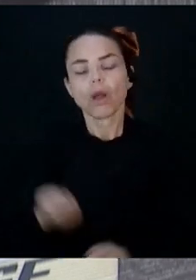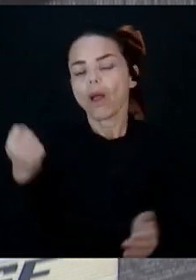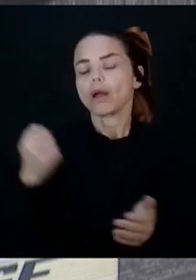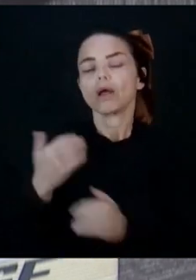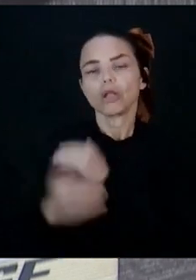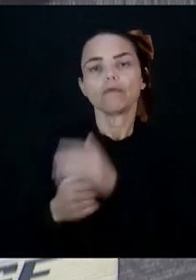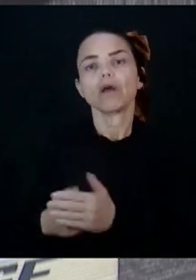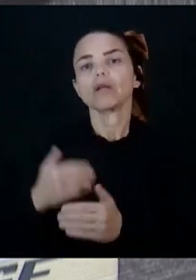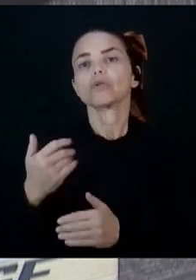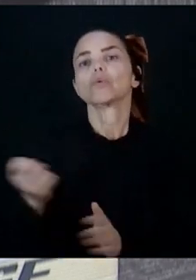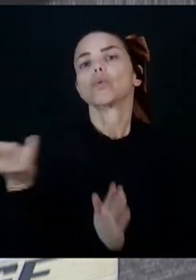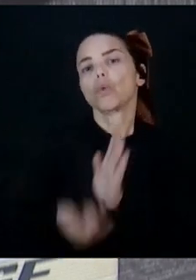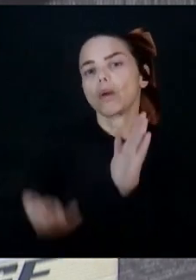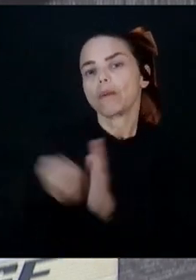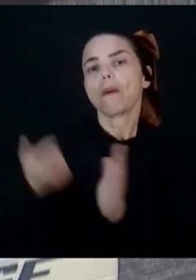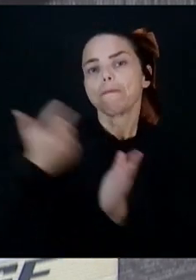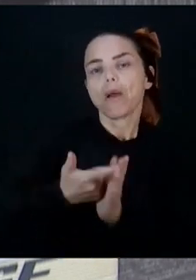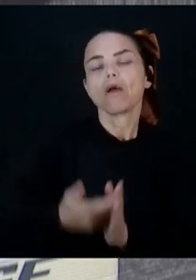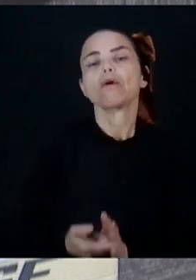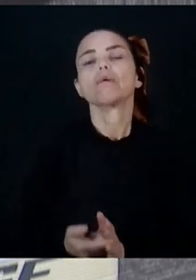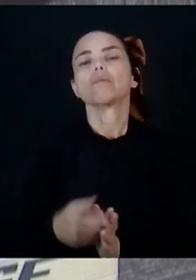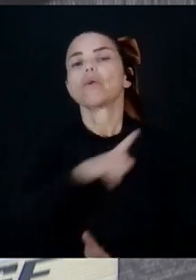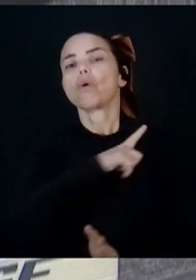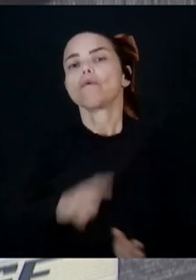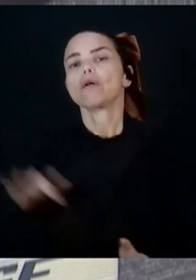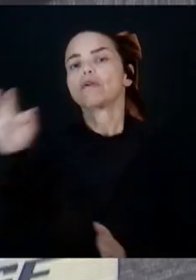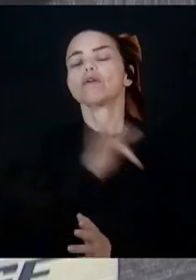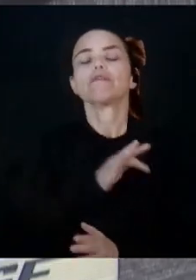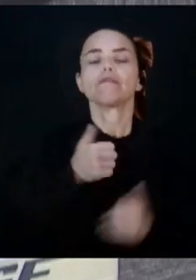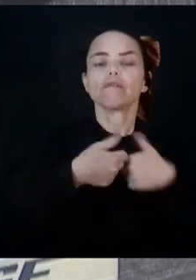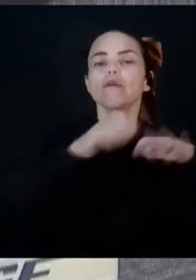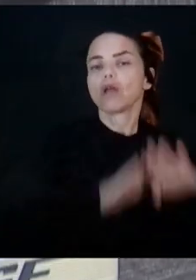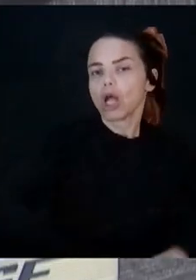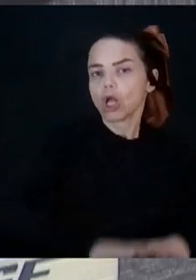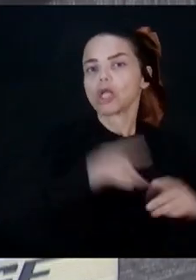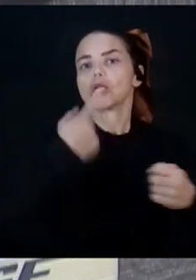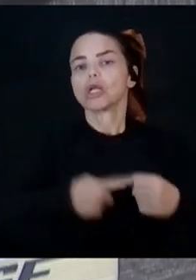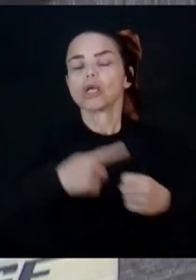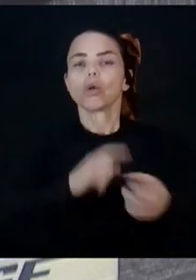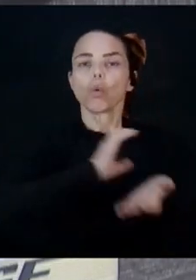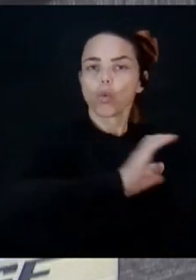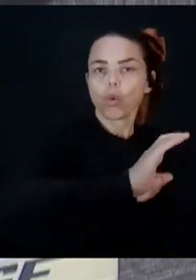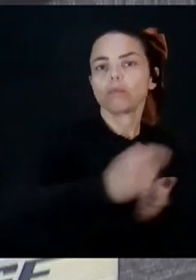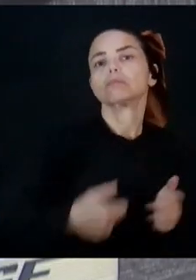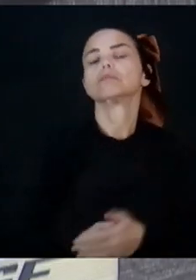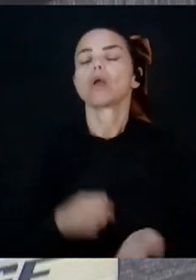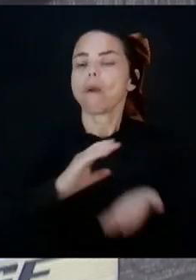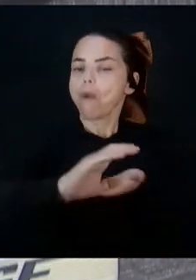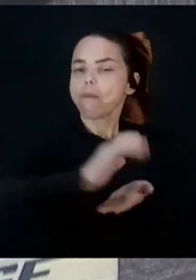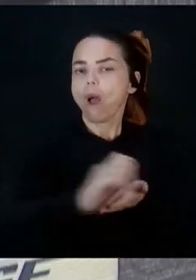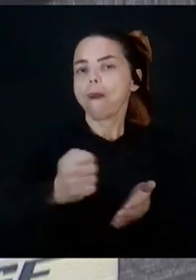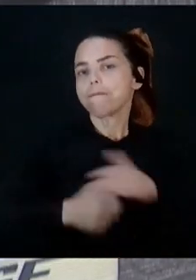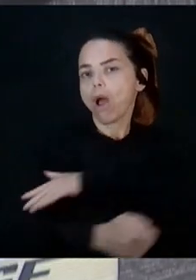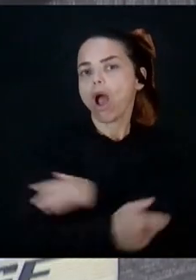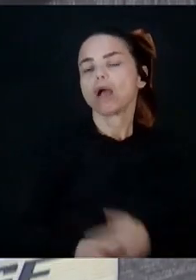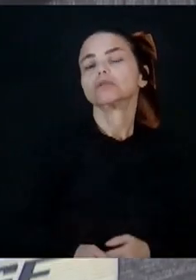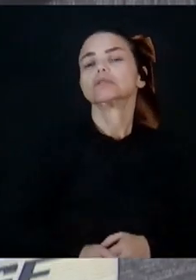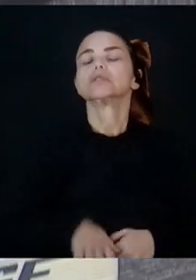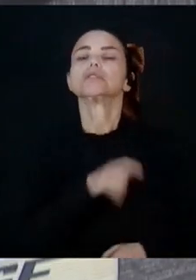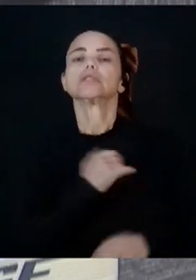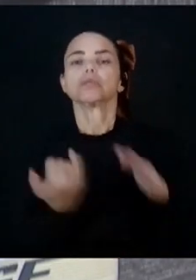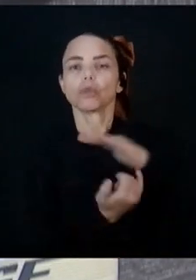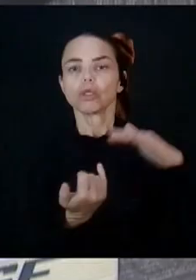ir para o governo federal, ele fica na nossa cidade e ele é investido nessas OSCs que atendem crianças e adolescentes.